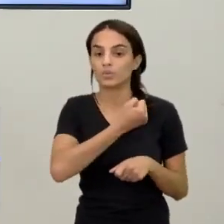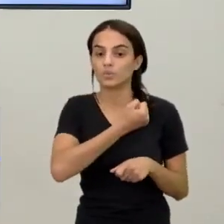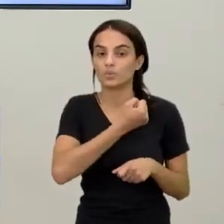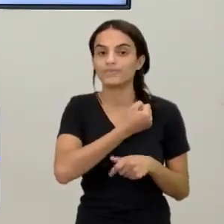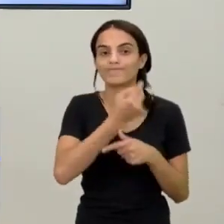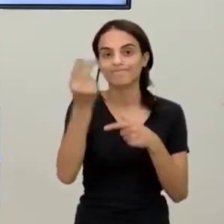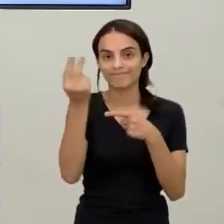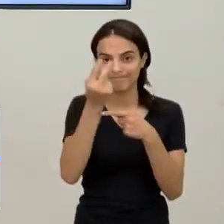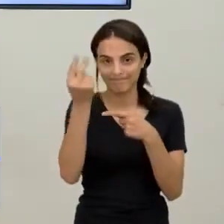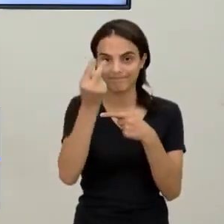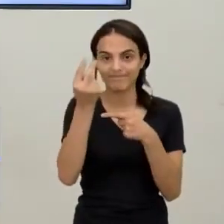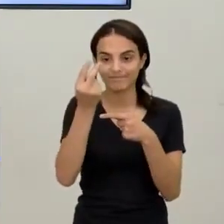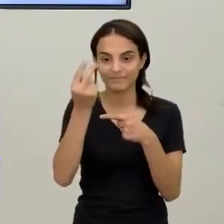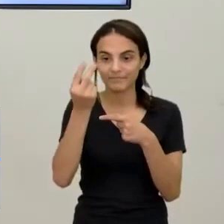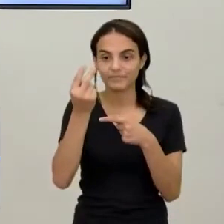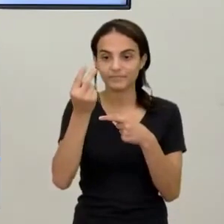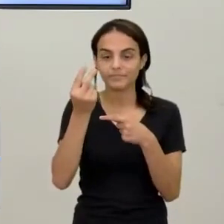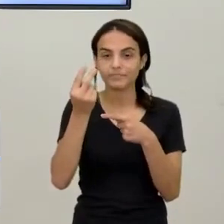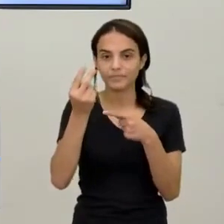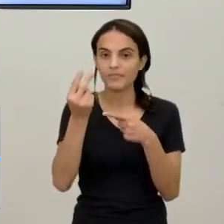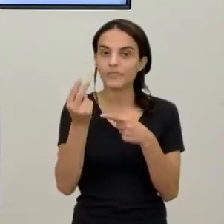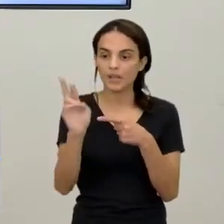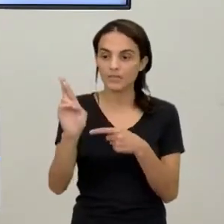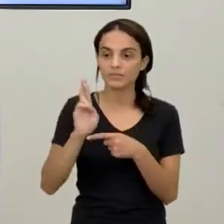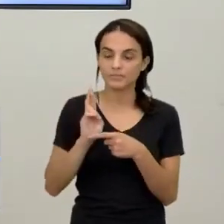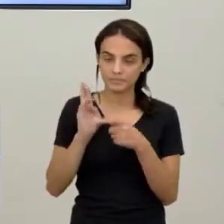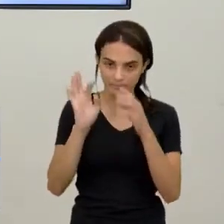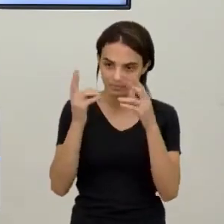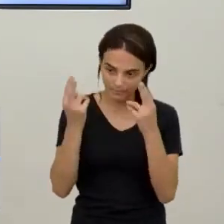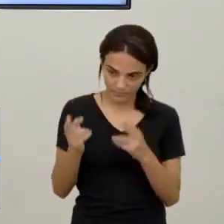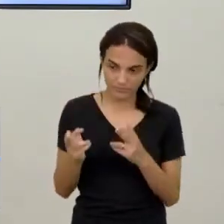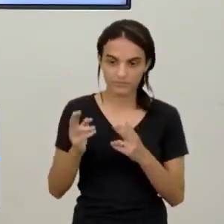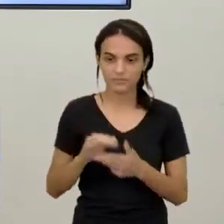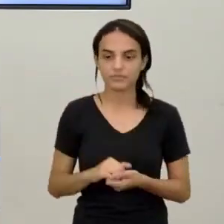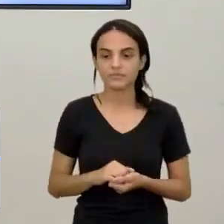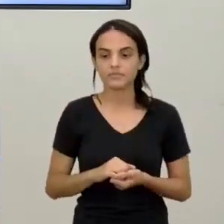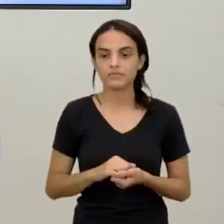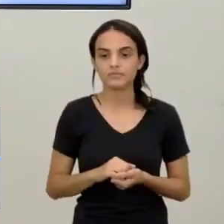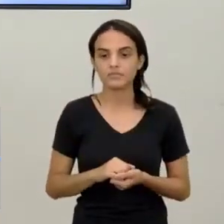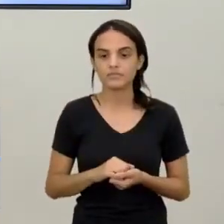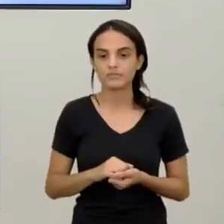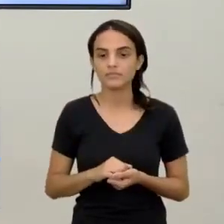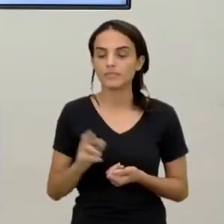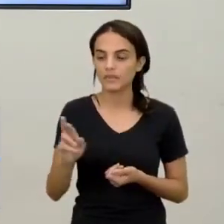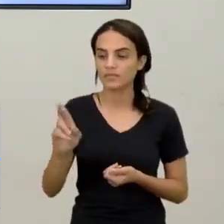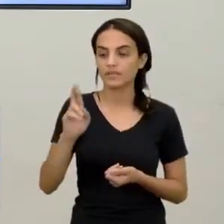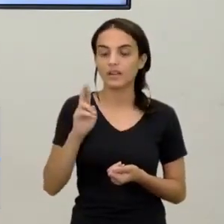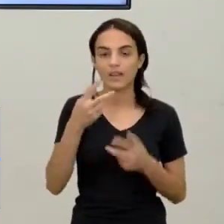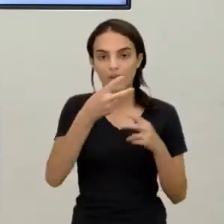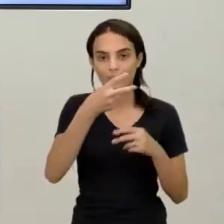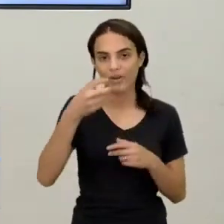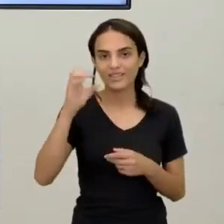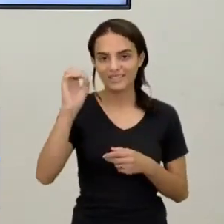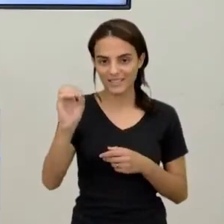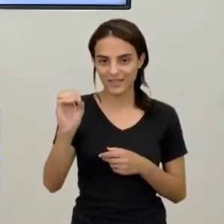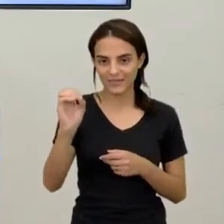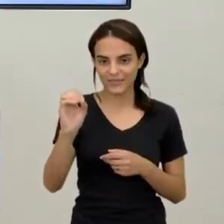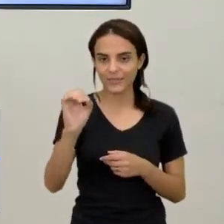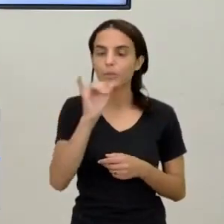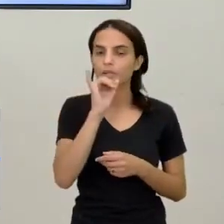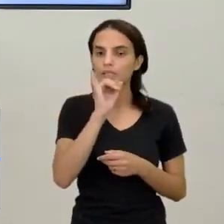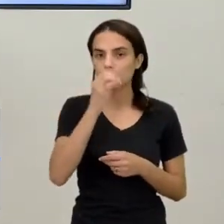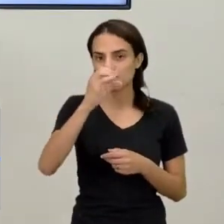ao quadrado, né, chega no resultado igual. Neste caso aqui, o resultado seria 0, né? Se você pegar